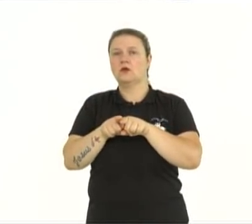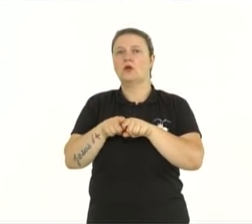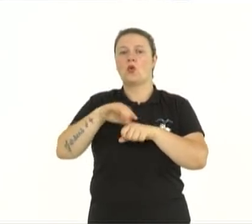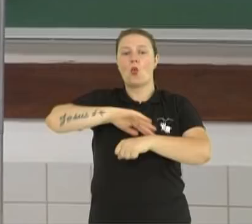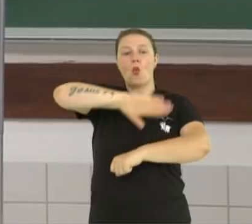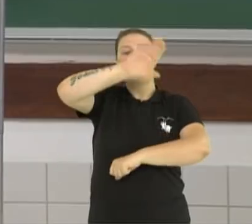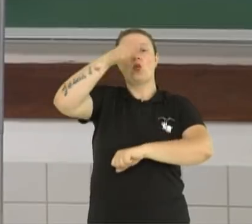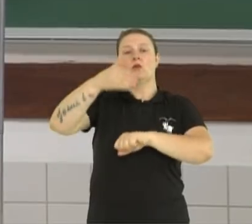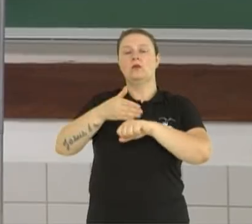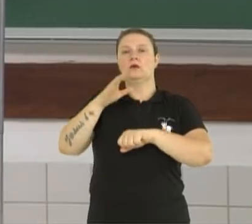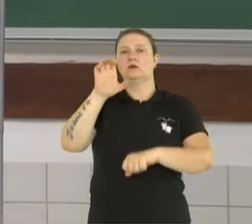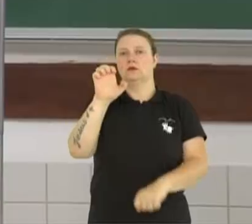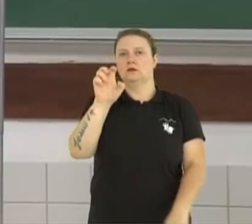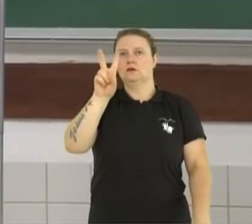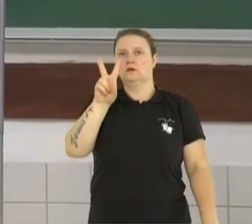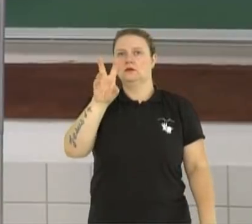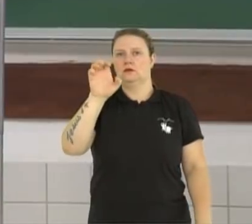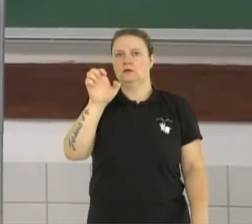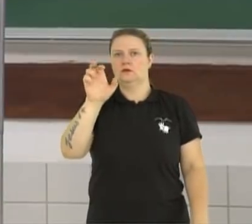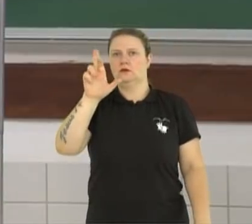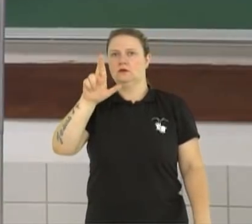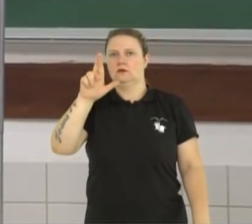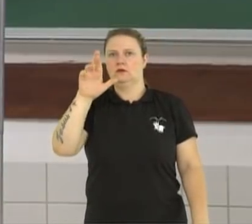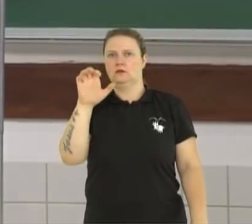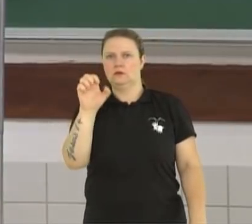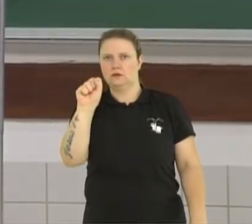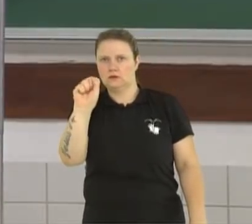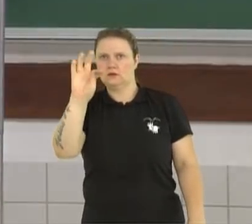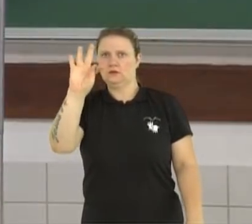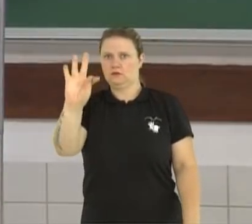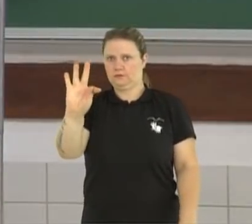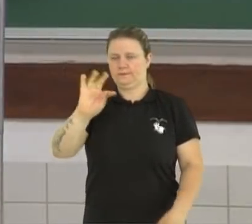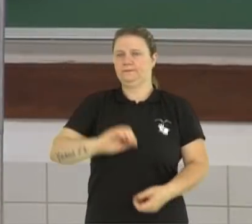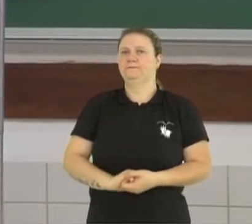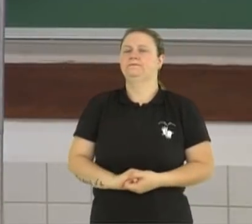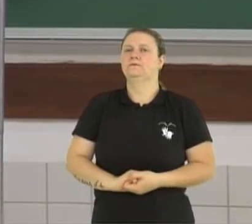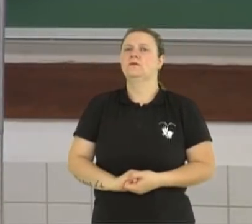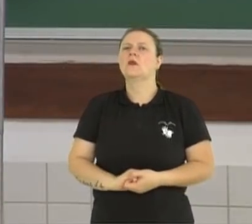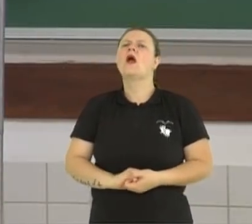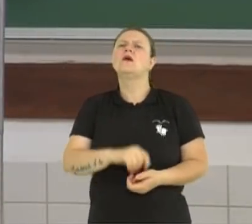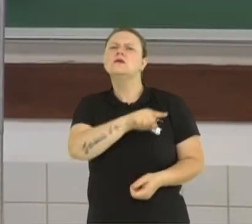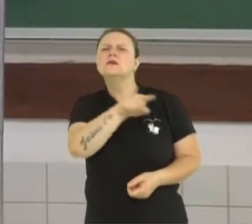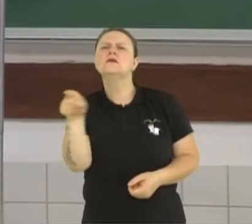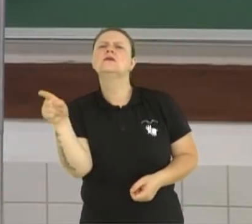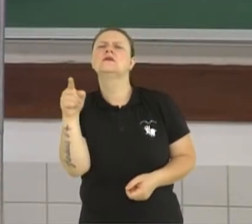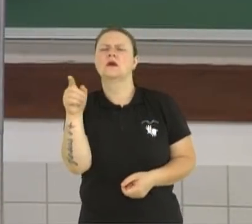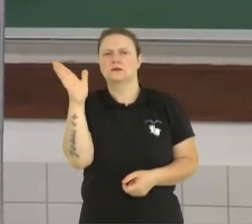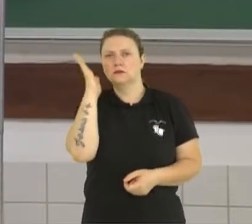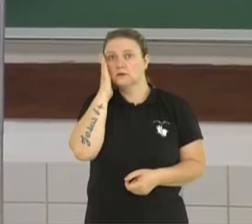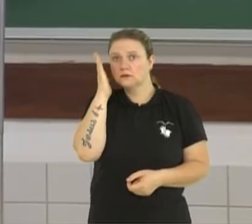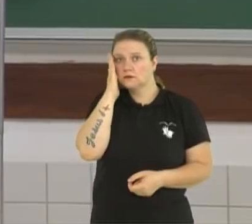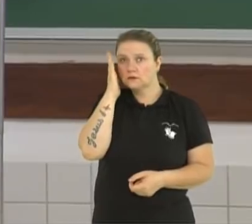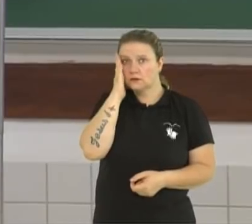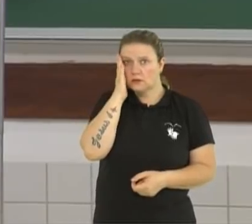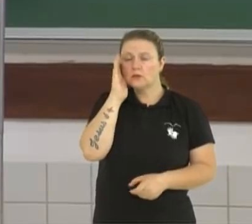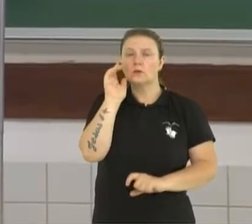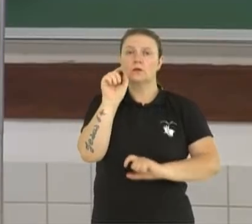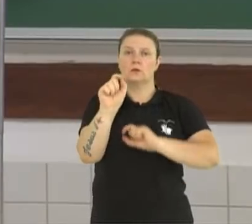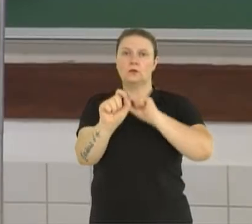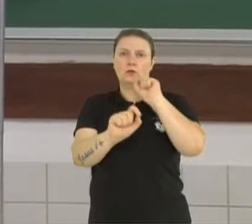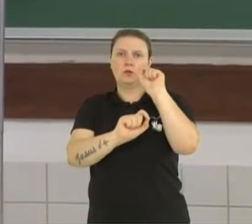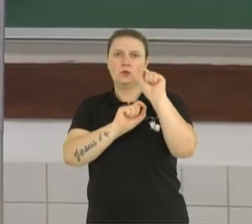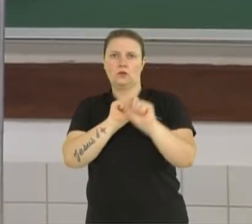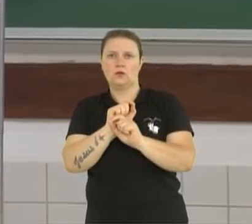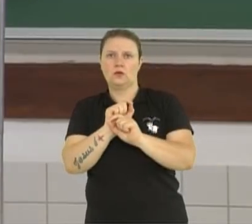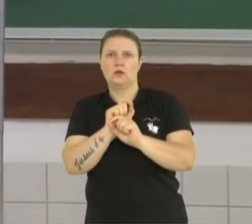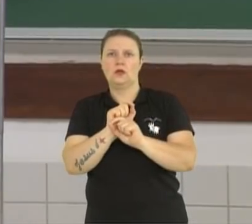Everest. E eu queria falar algumas coisas legais sobre o Everest com vocês. Vocês sabem que como eles estão